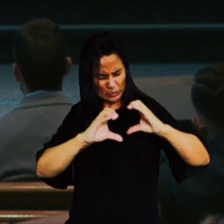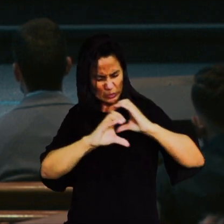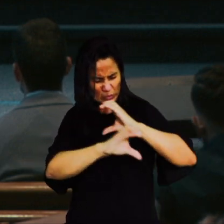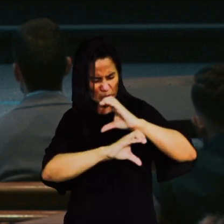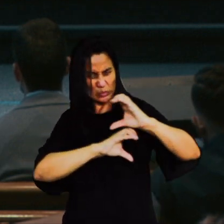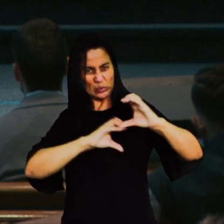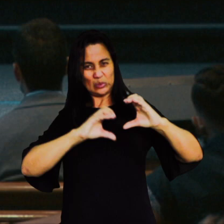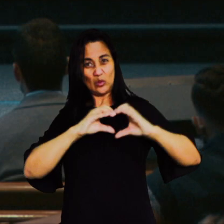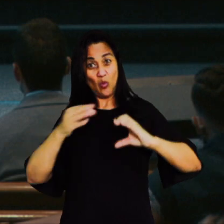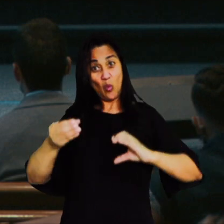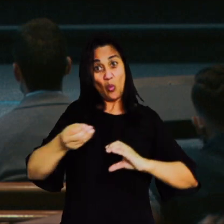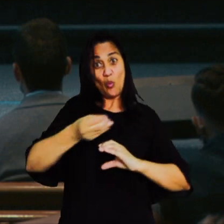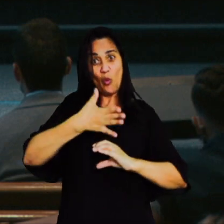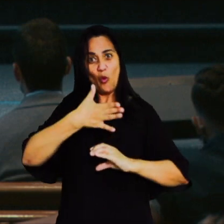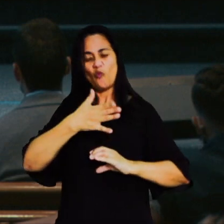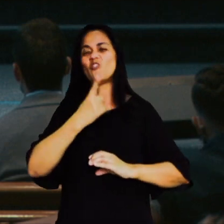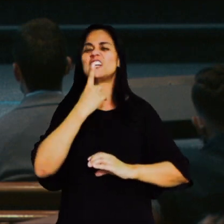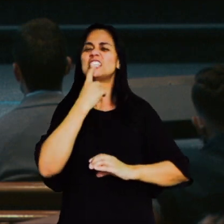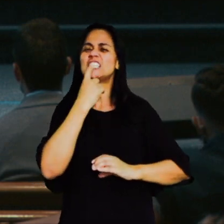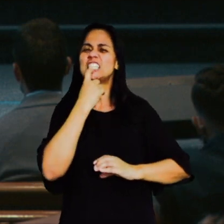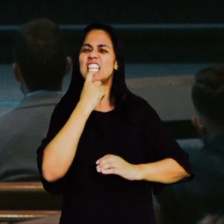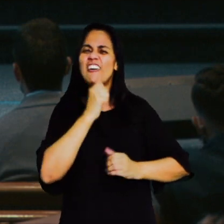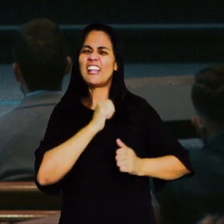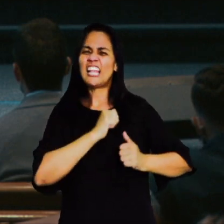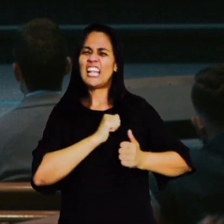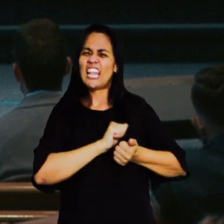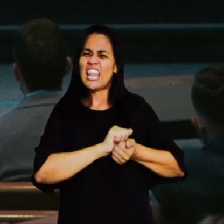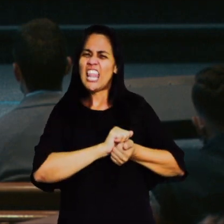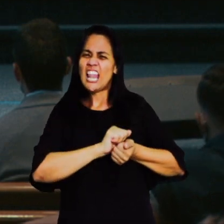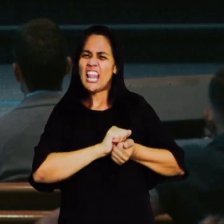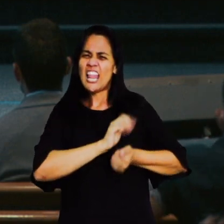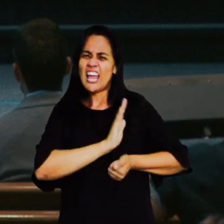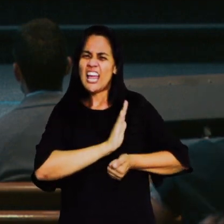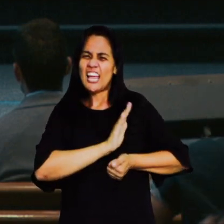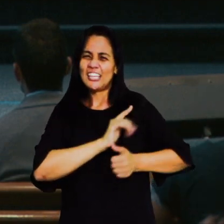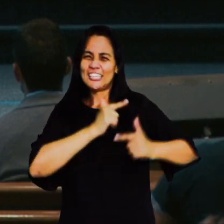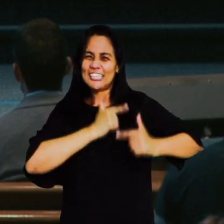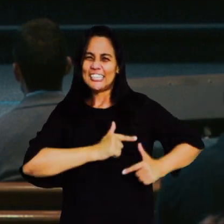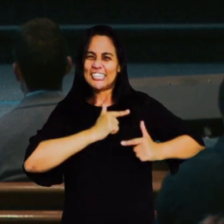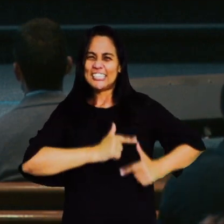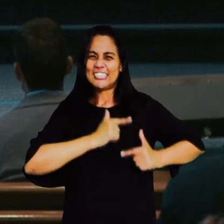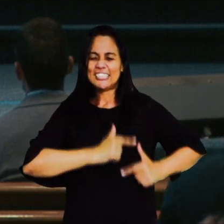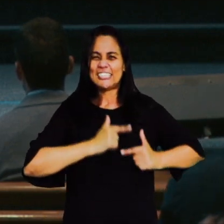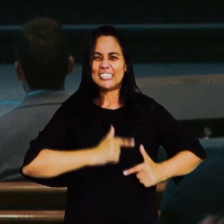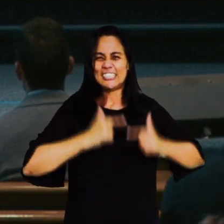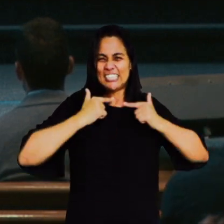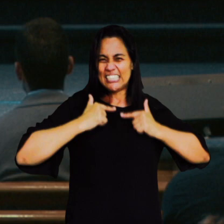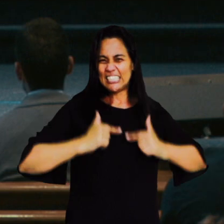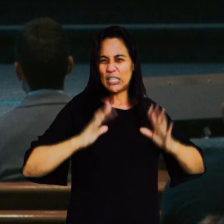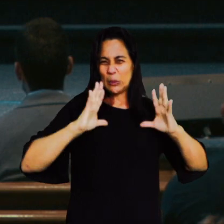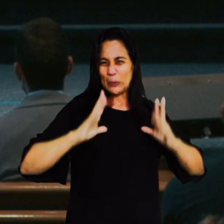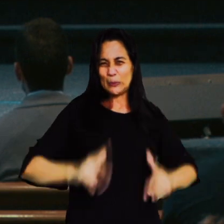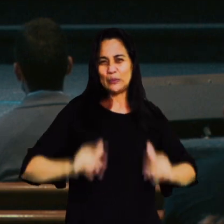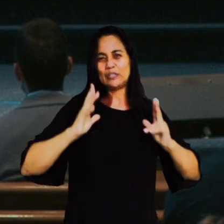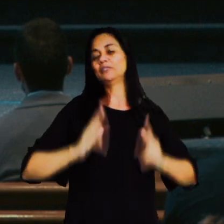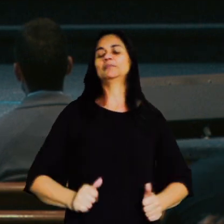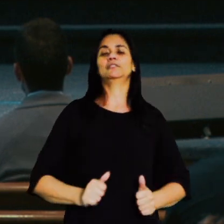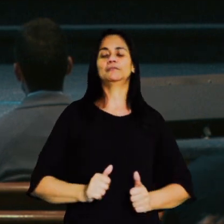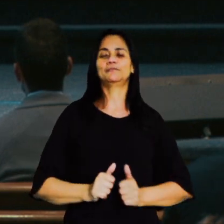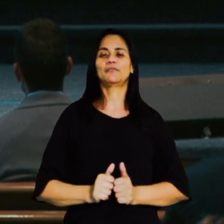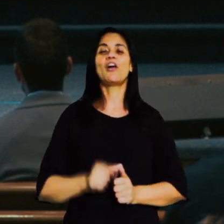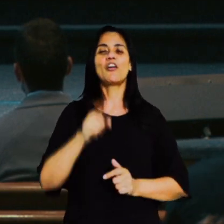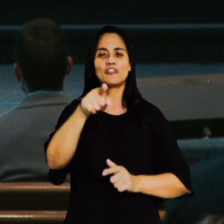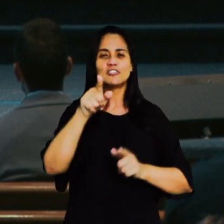pelo sangue de Jesus, existem algumas afirmações,